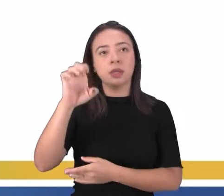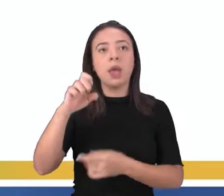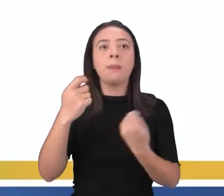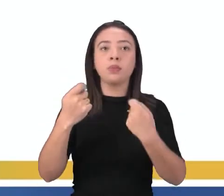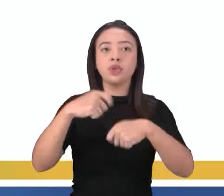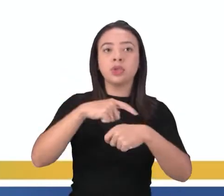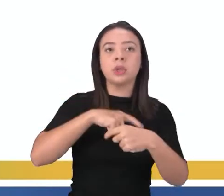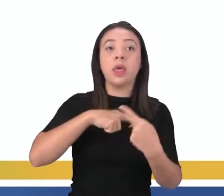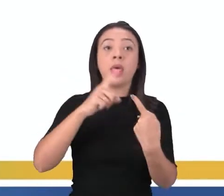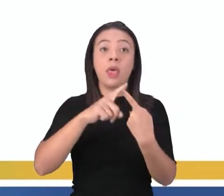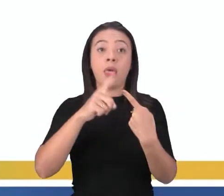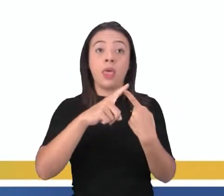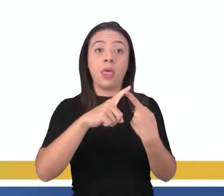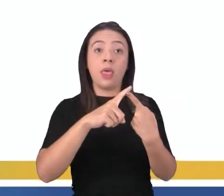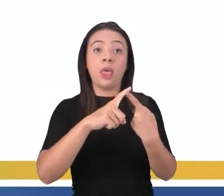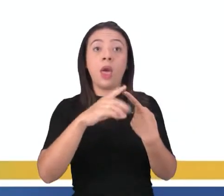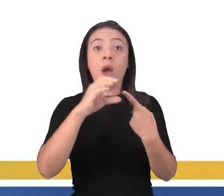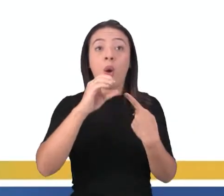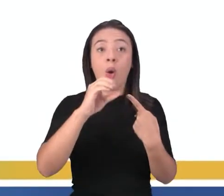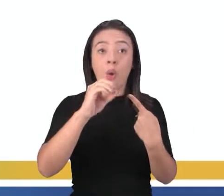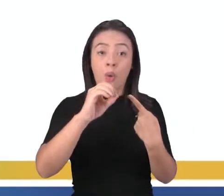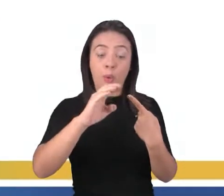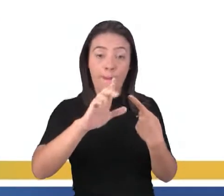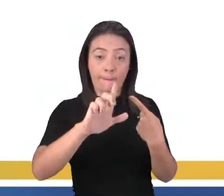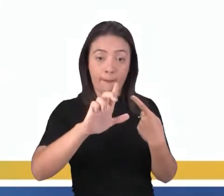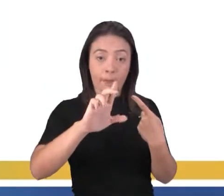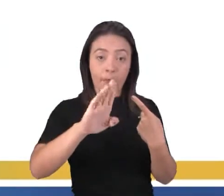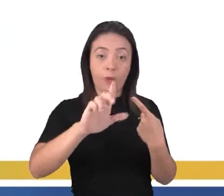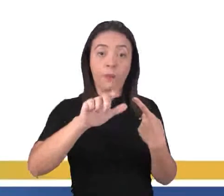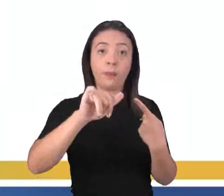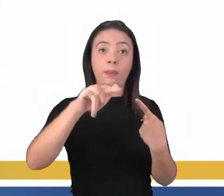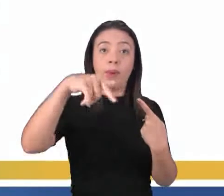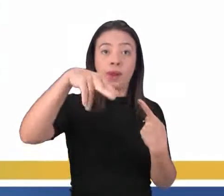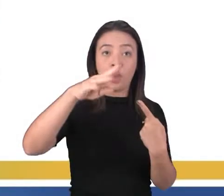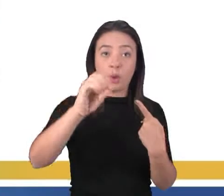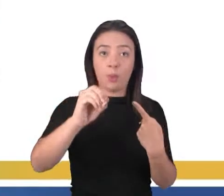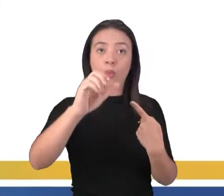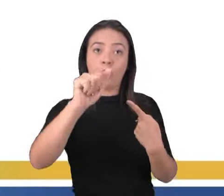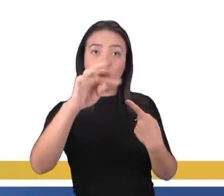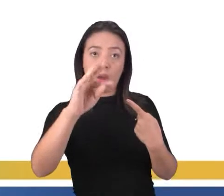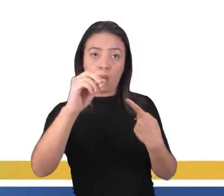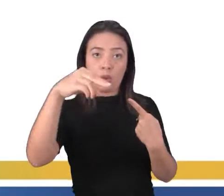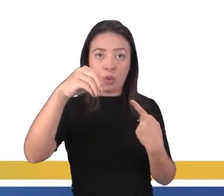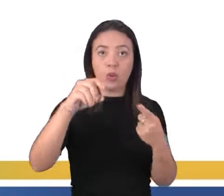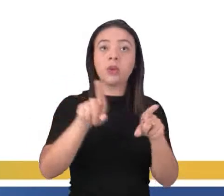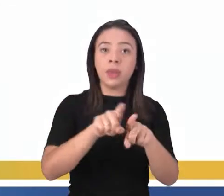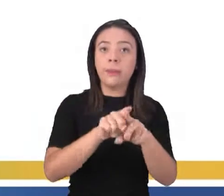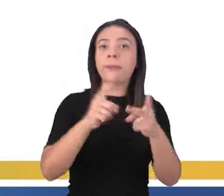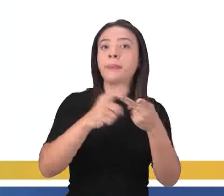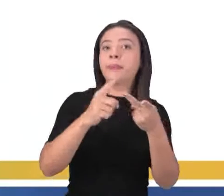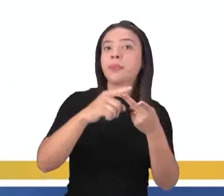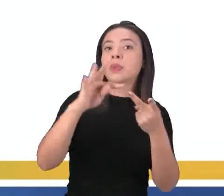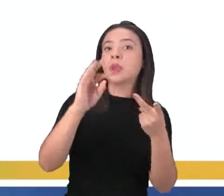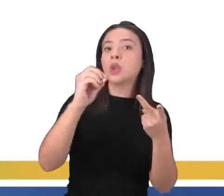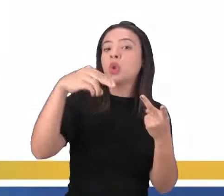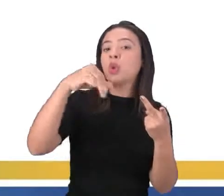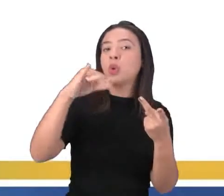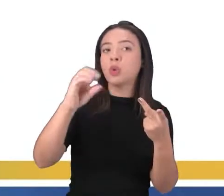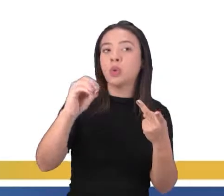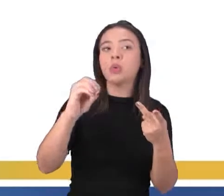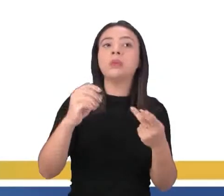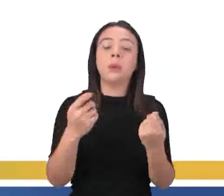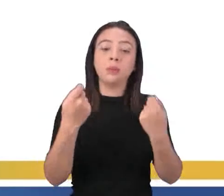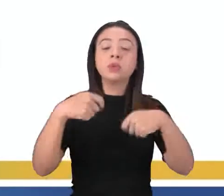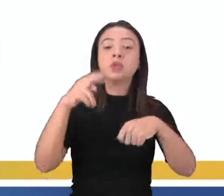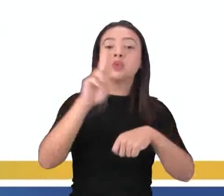oblíquo átono ou pronome oblíquo tônico. Quem fala ou escreve assume os pronomes eu ou nós,